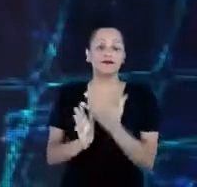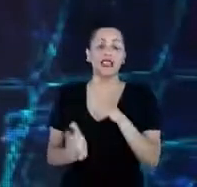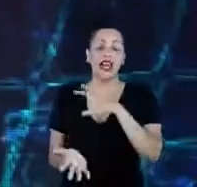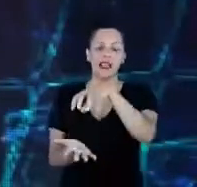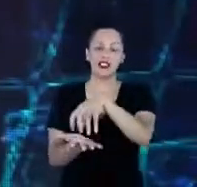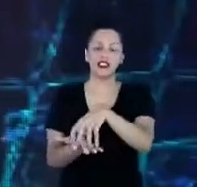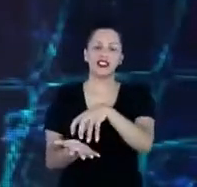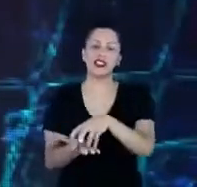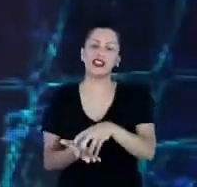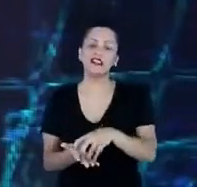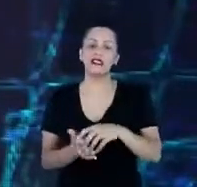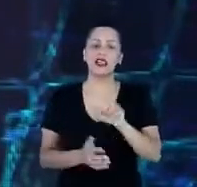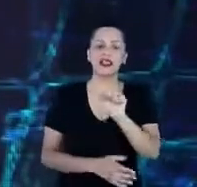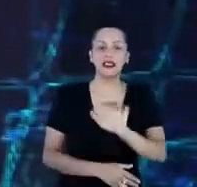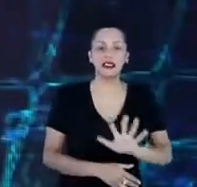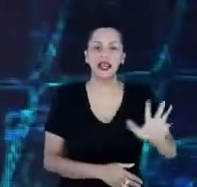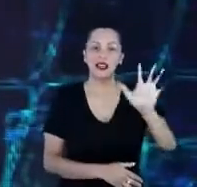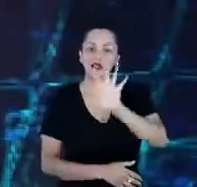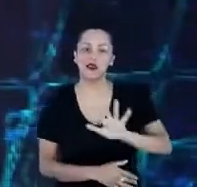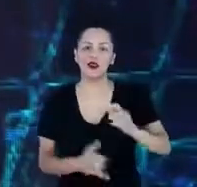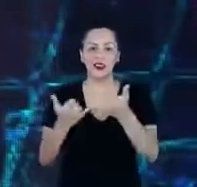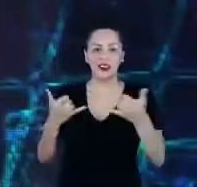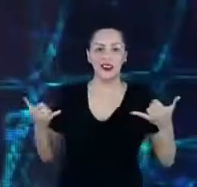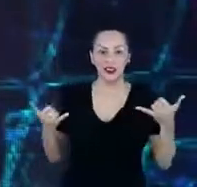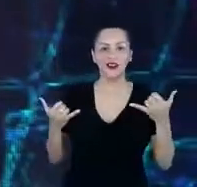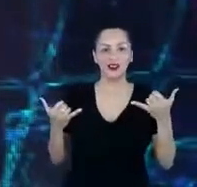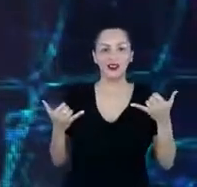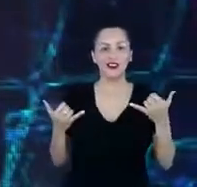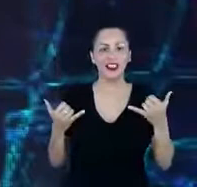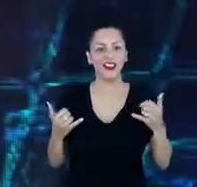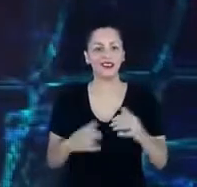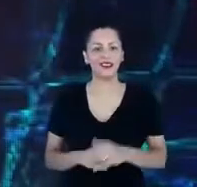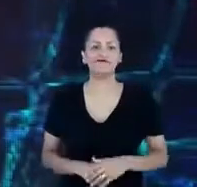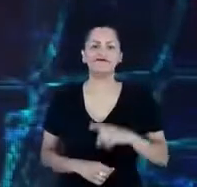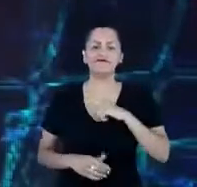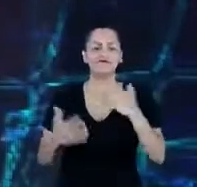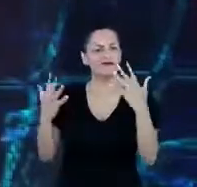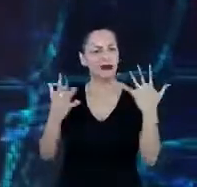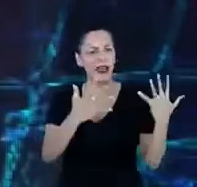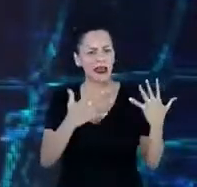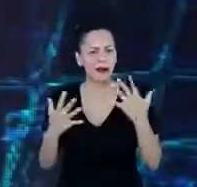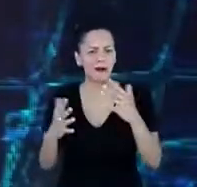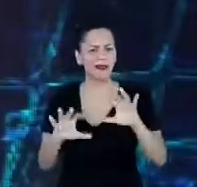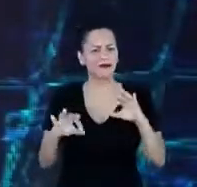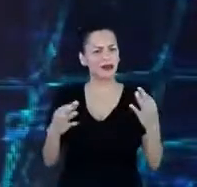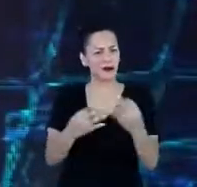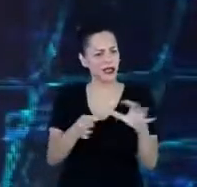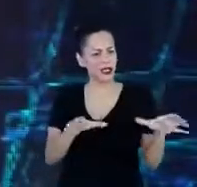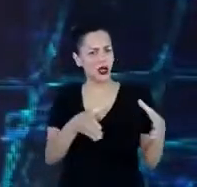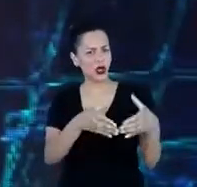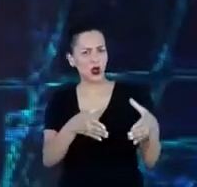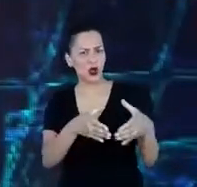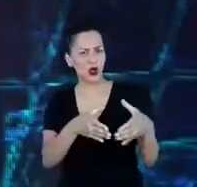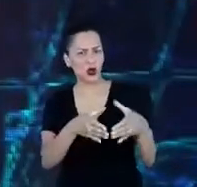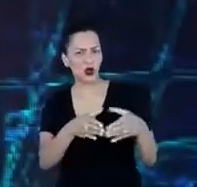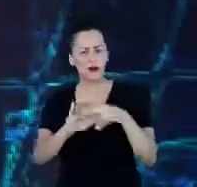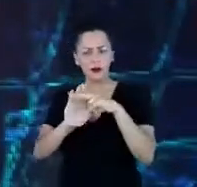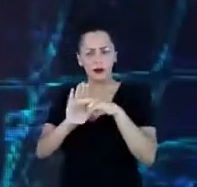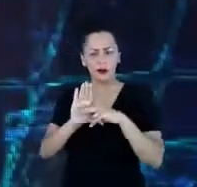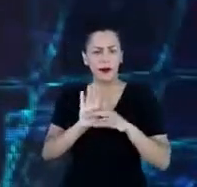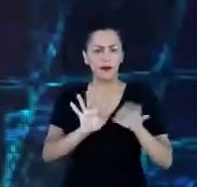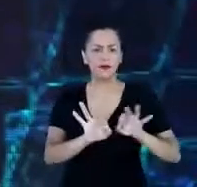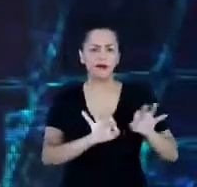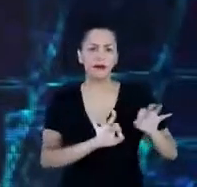estão em seu dando parabéns essa família da regulação a esse time da regulação que desempenham um excelente